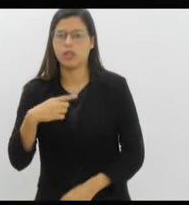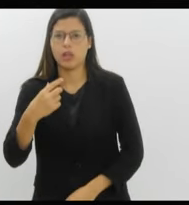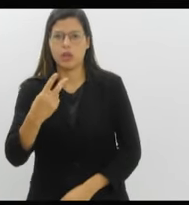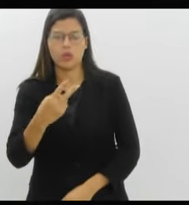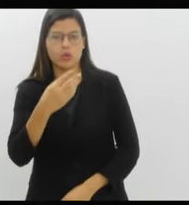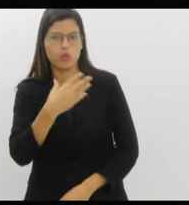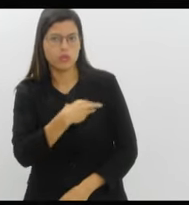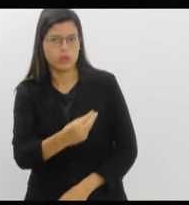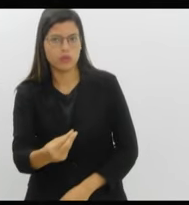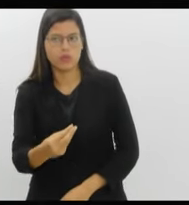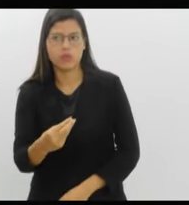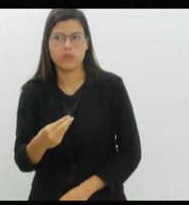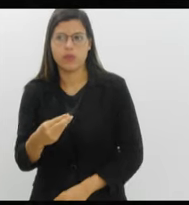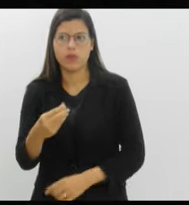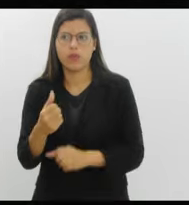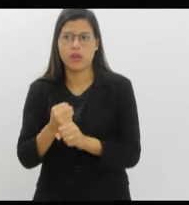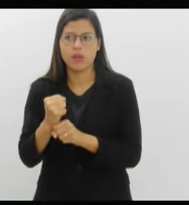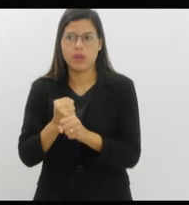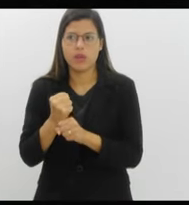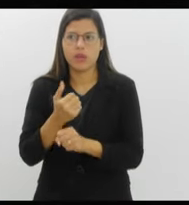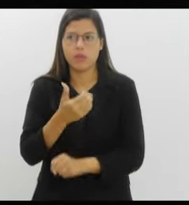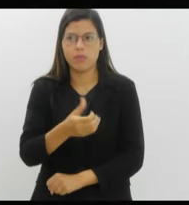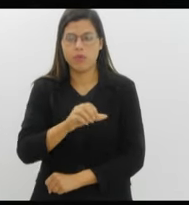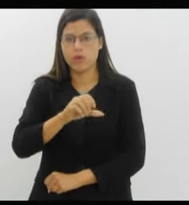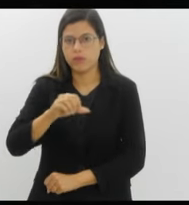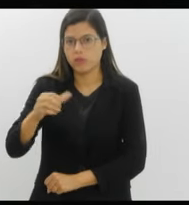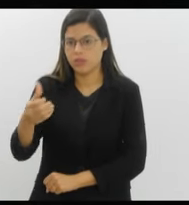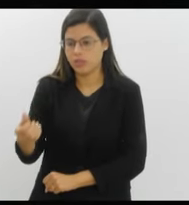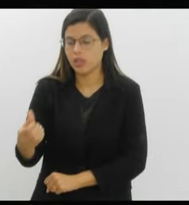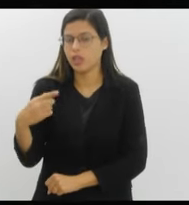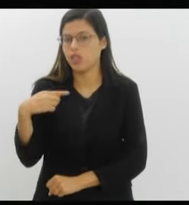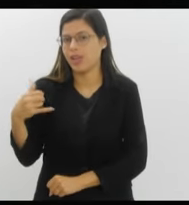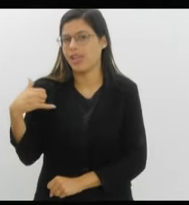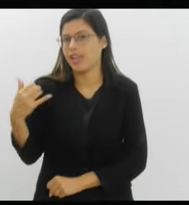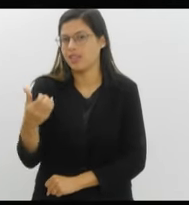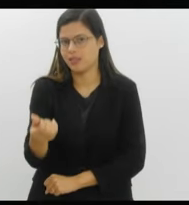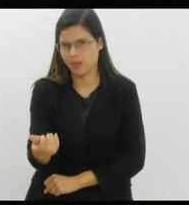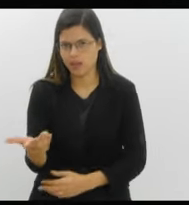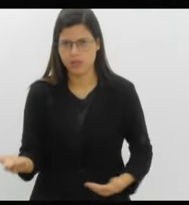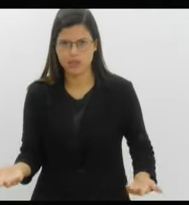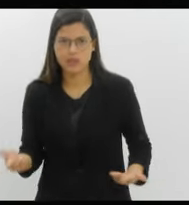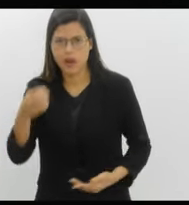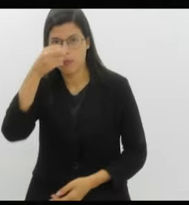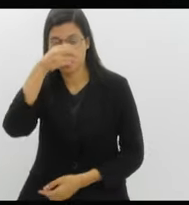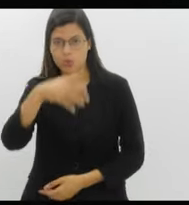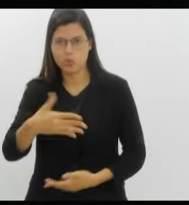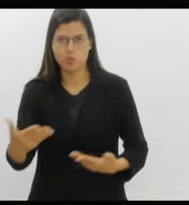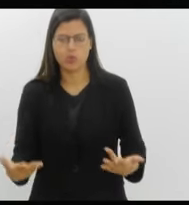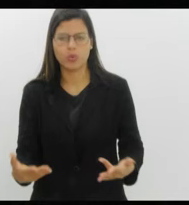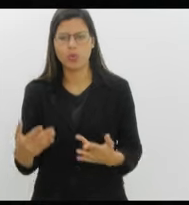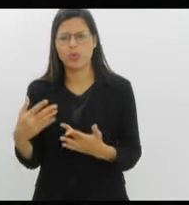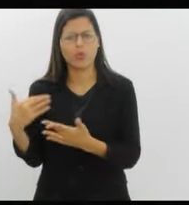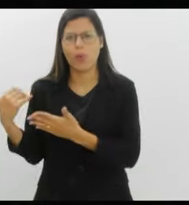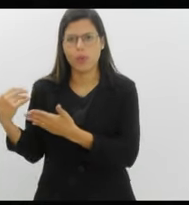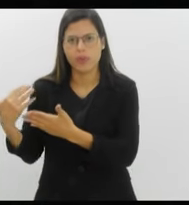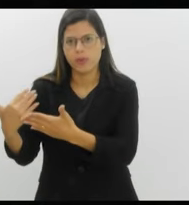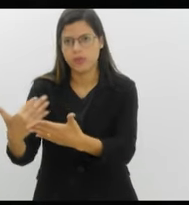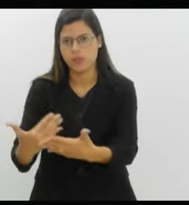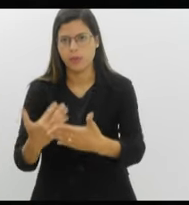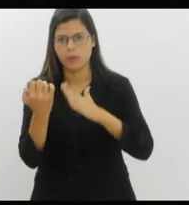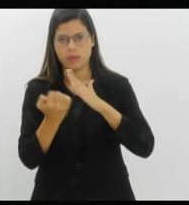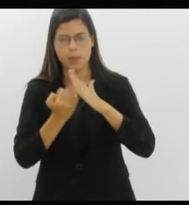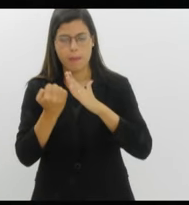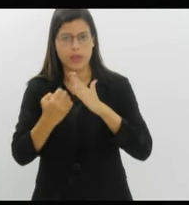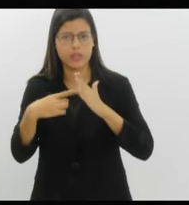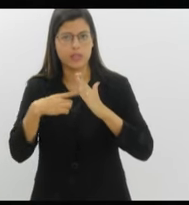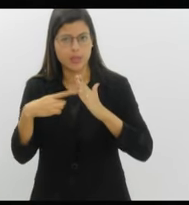tinha 6 anos. Olha que absurdo. Quando a gente faz uma reflexão de quanto tempo essa concessionária teve para fazer a nova